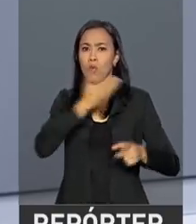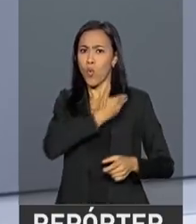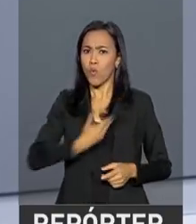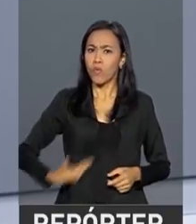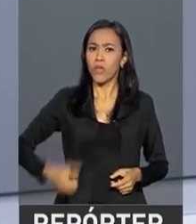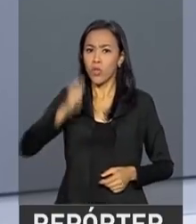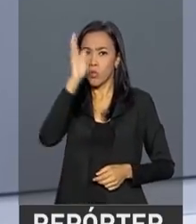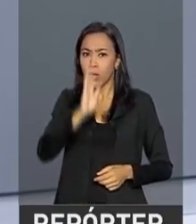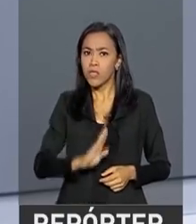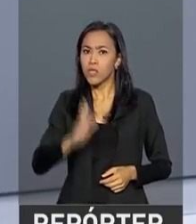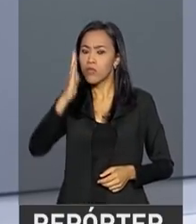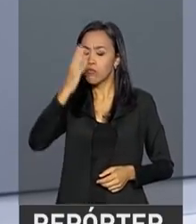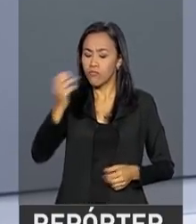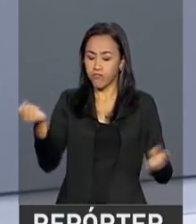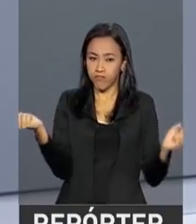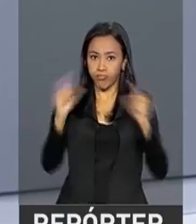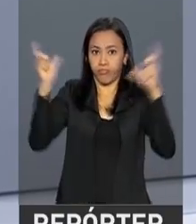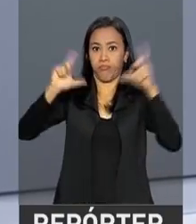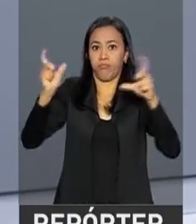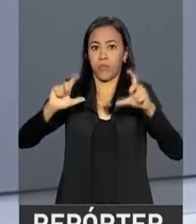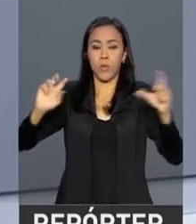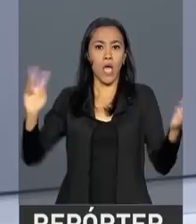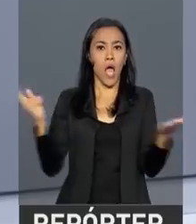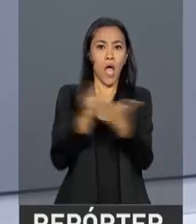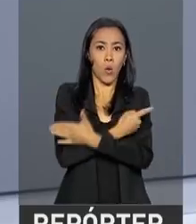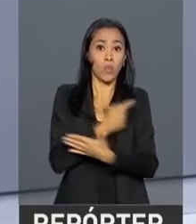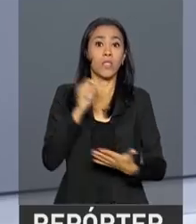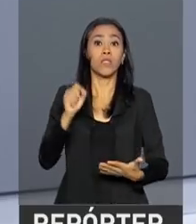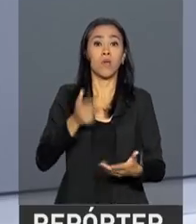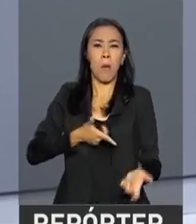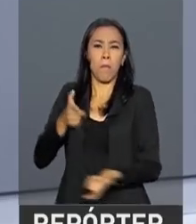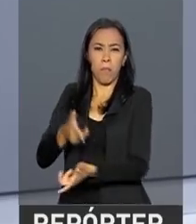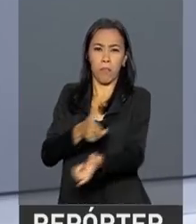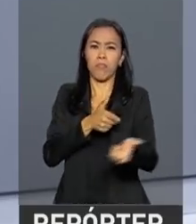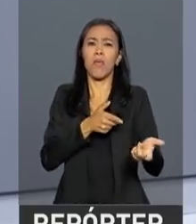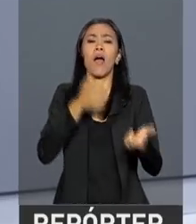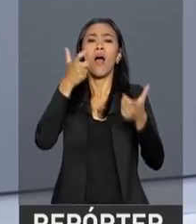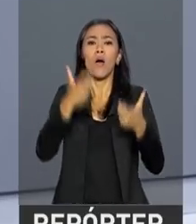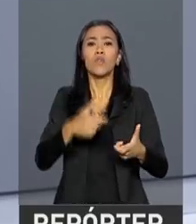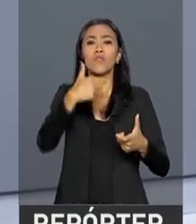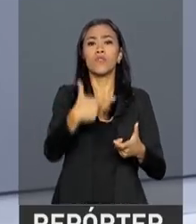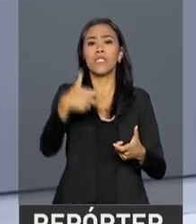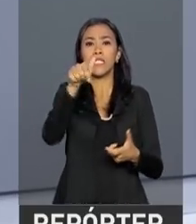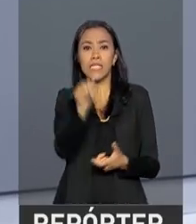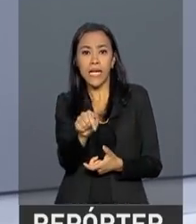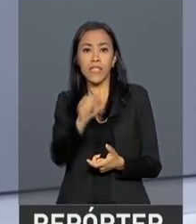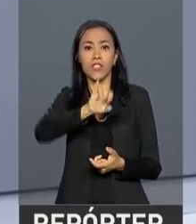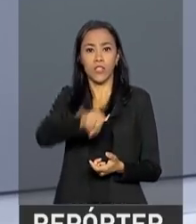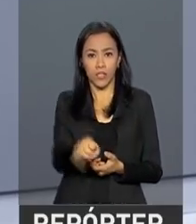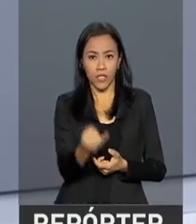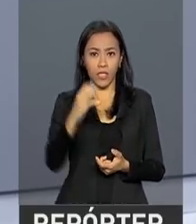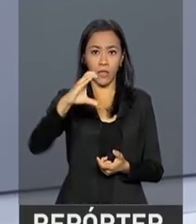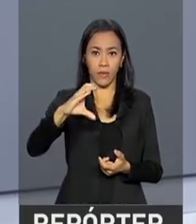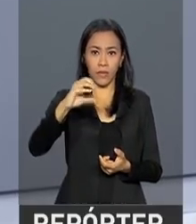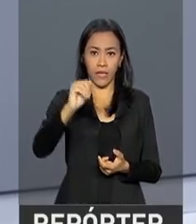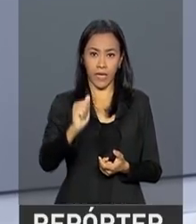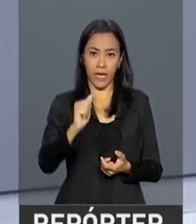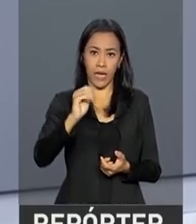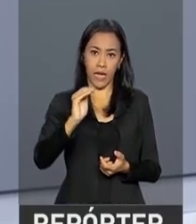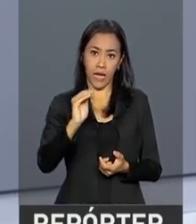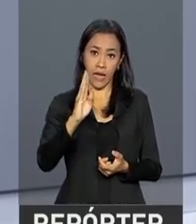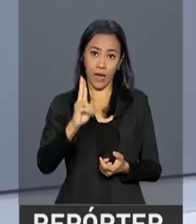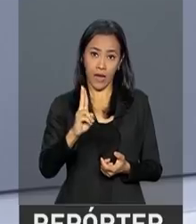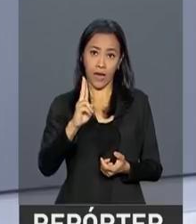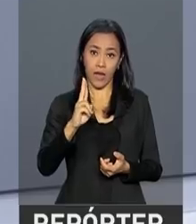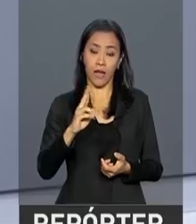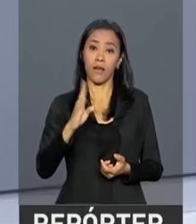com consternação do ataque terrorista ocorrido em 27 de janeiro em kaboul a ação deixou cerca de cem mortos